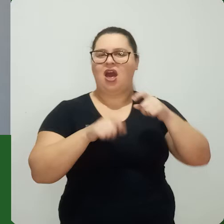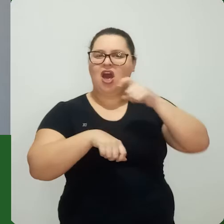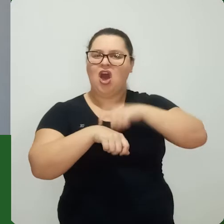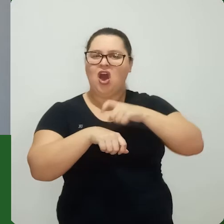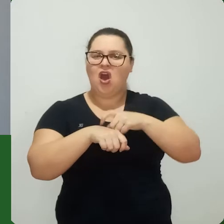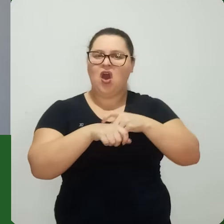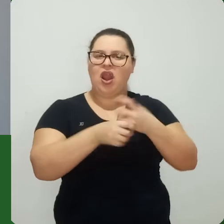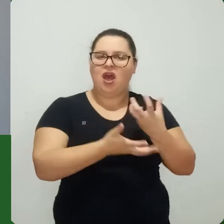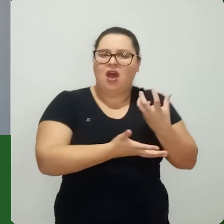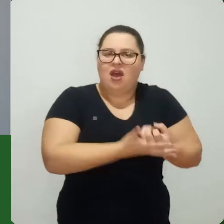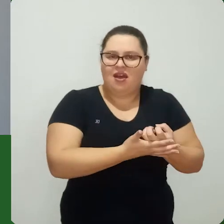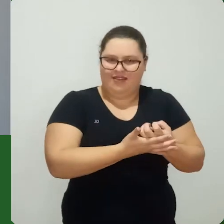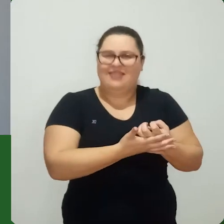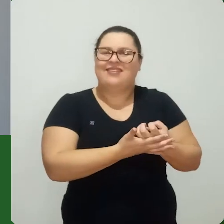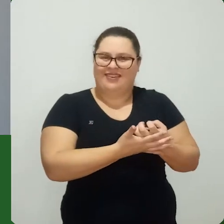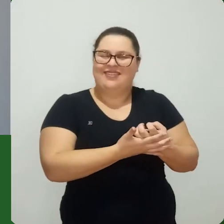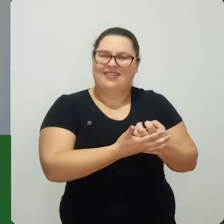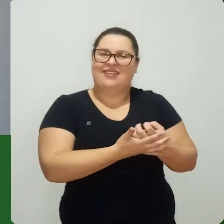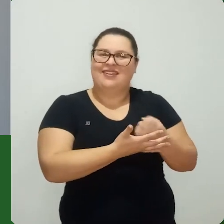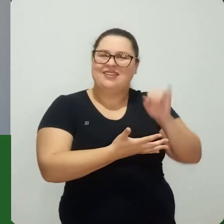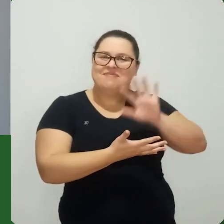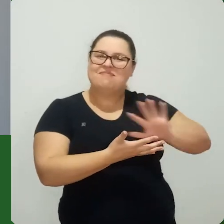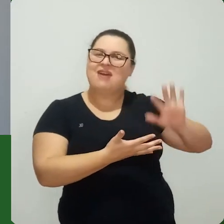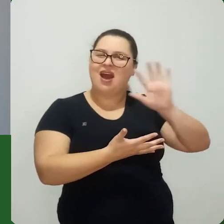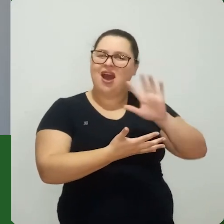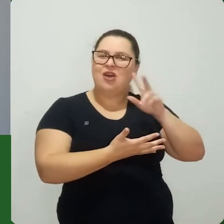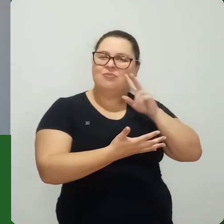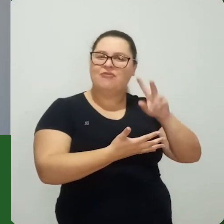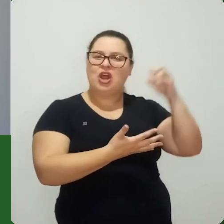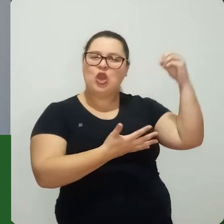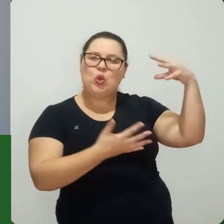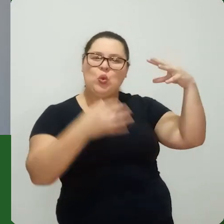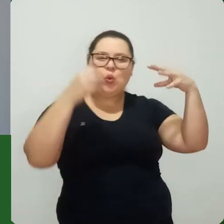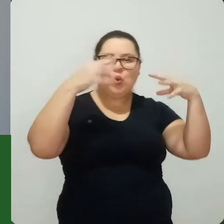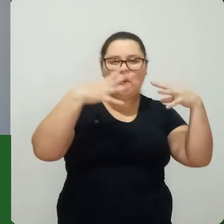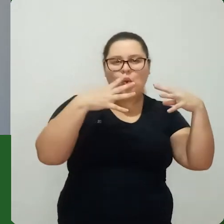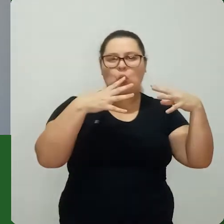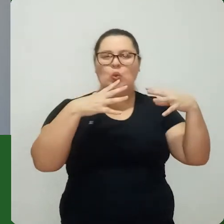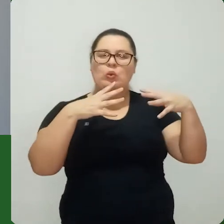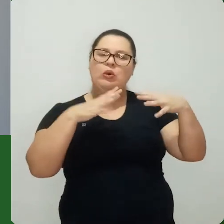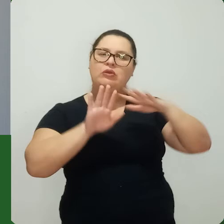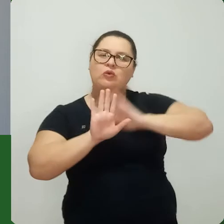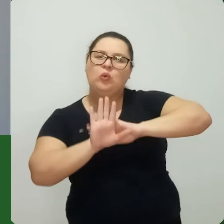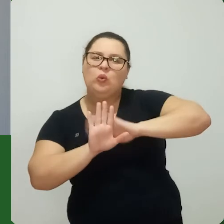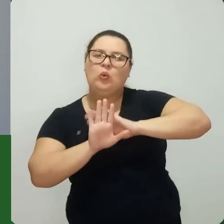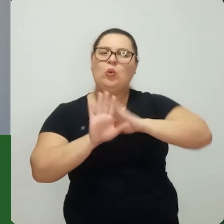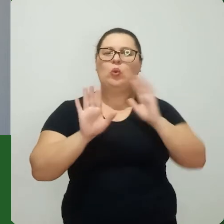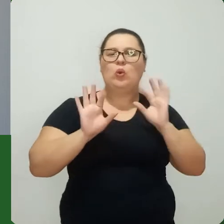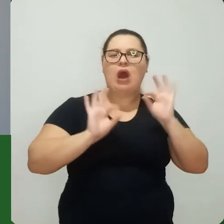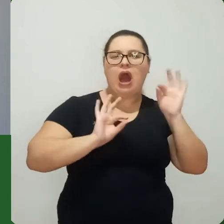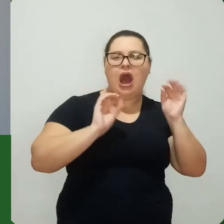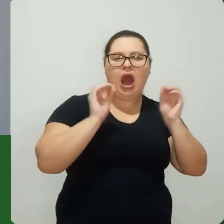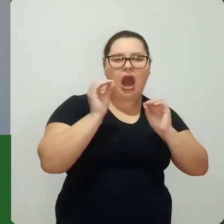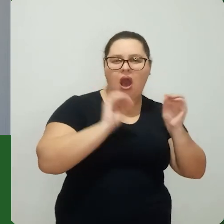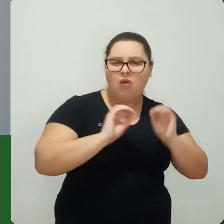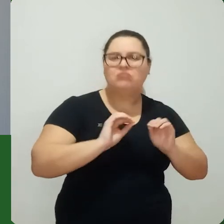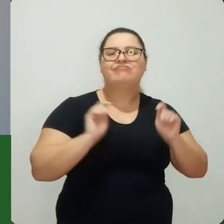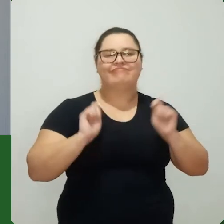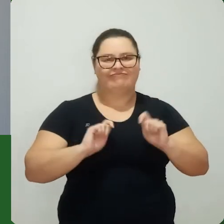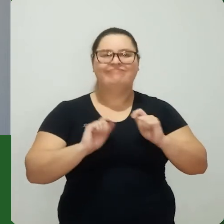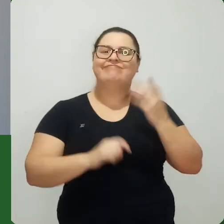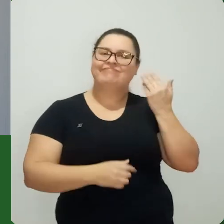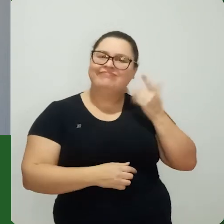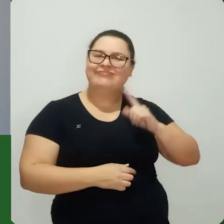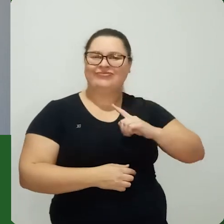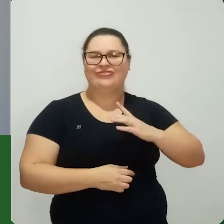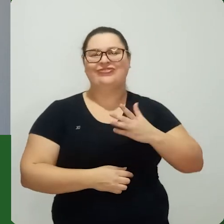imagem, modificar percepções de luz, percepções de exposição nessa fotografia. Bom, então, pós-edição